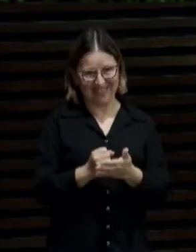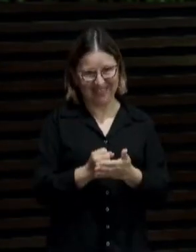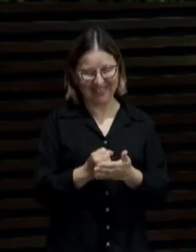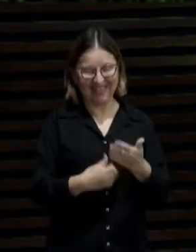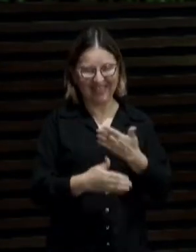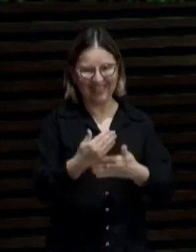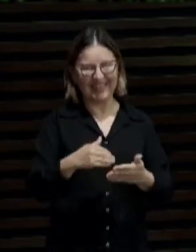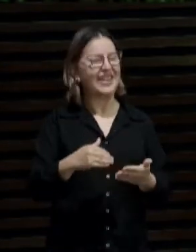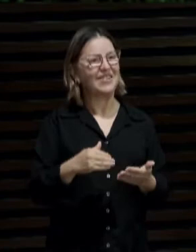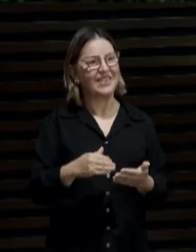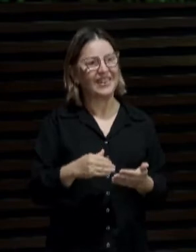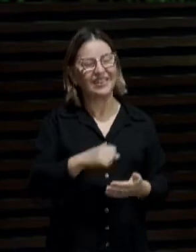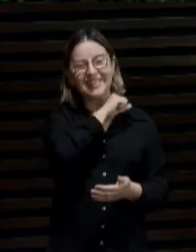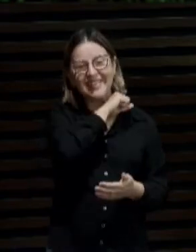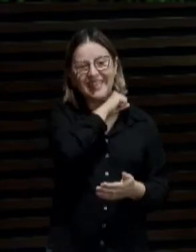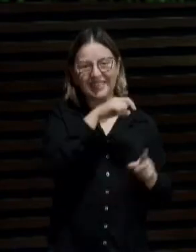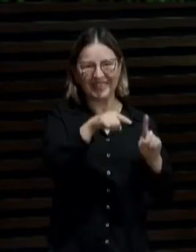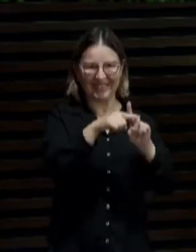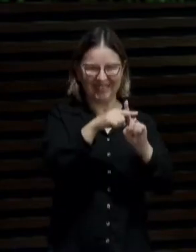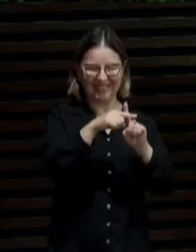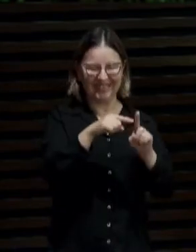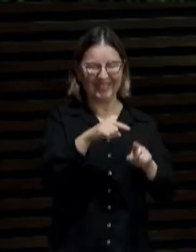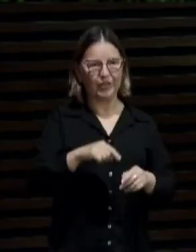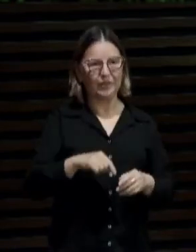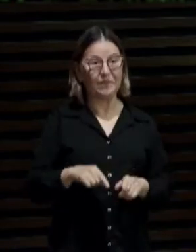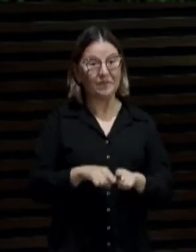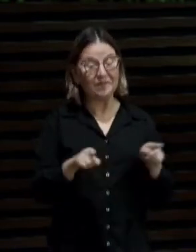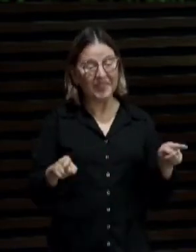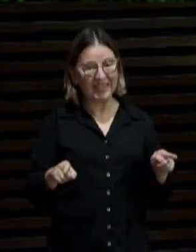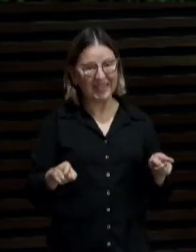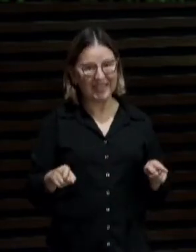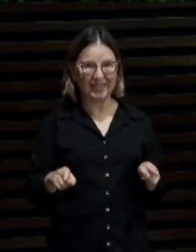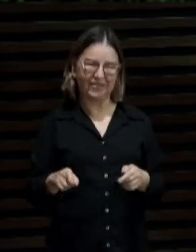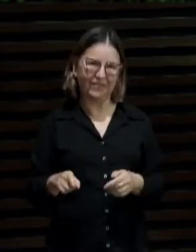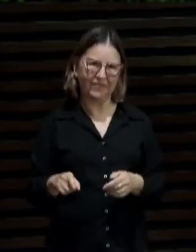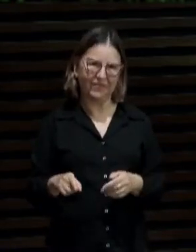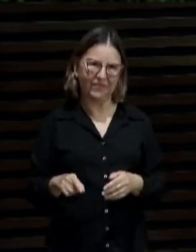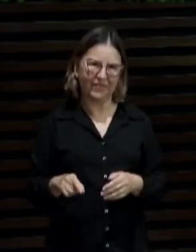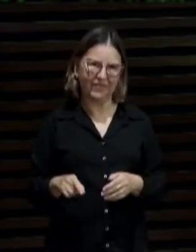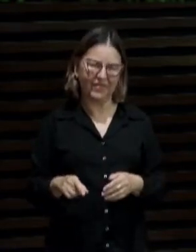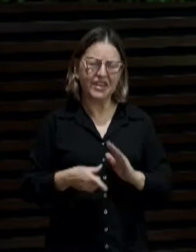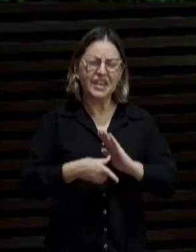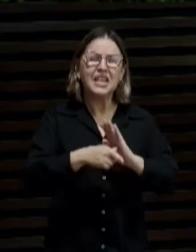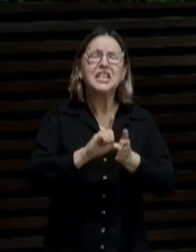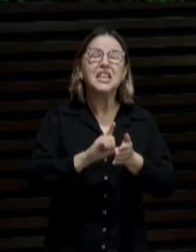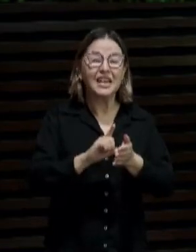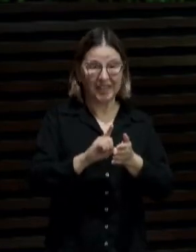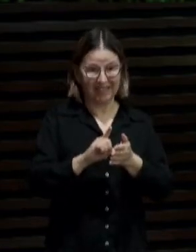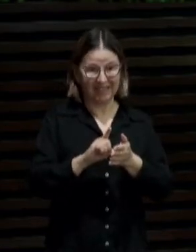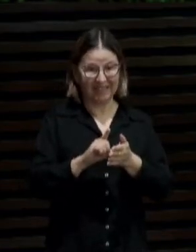Mas a gente fica com a pergunta, mas e antes? Cristo veio, mas e antes dele? Como que as coisas